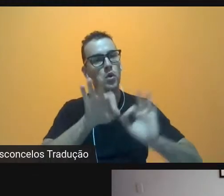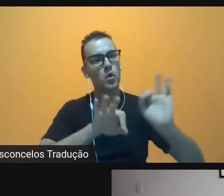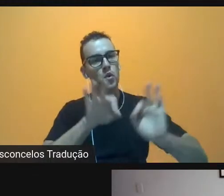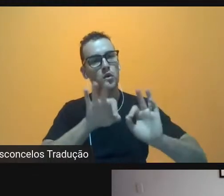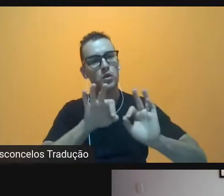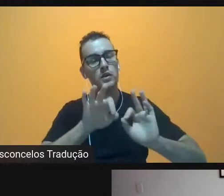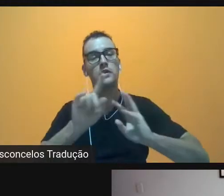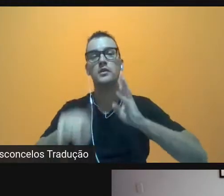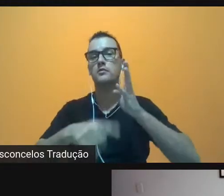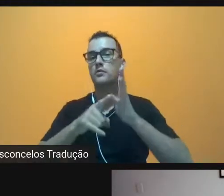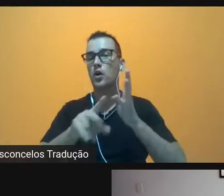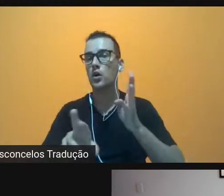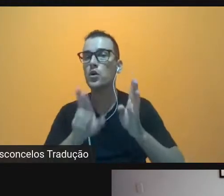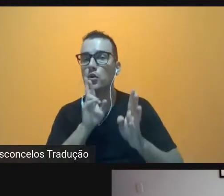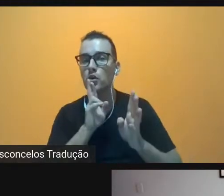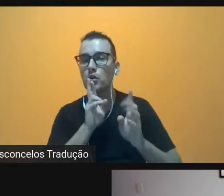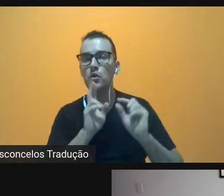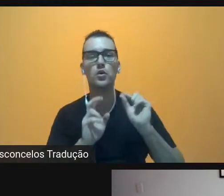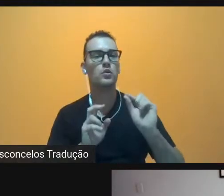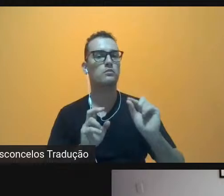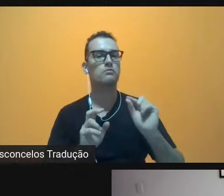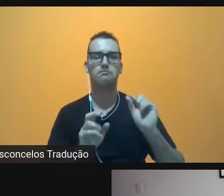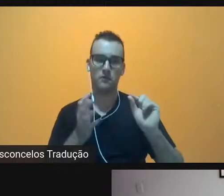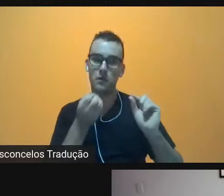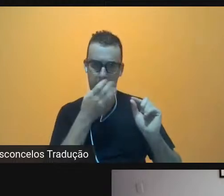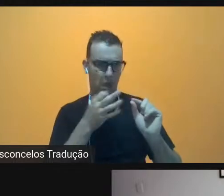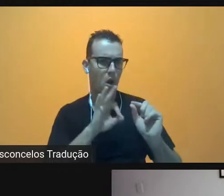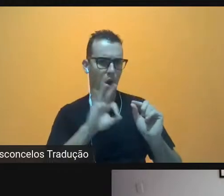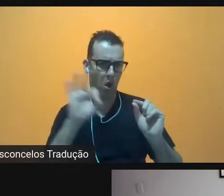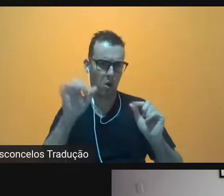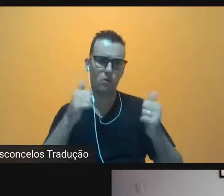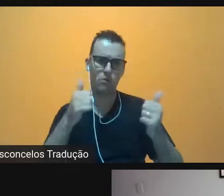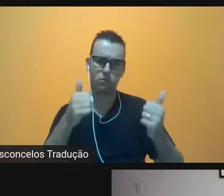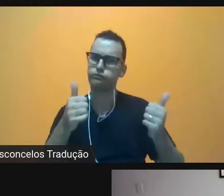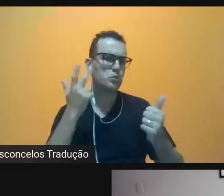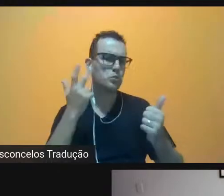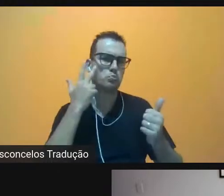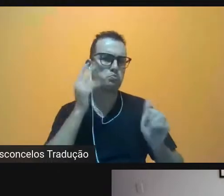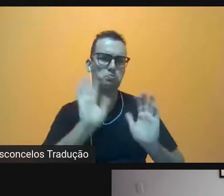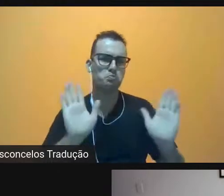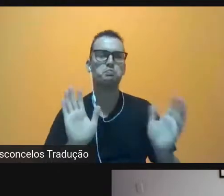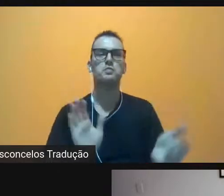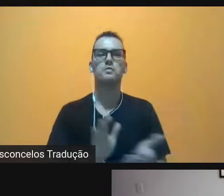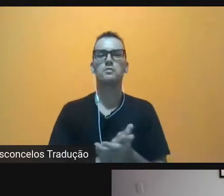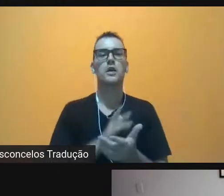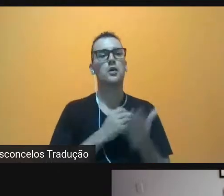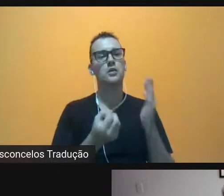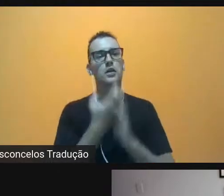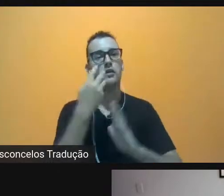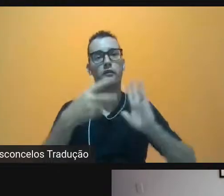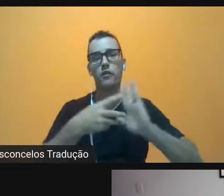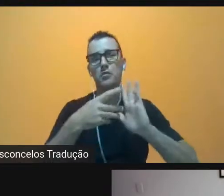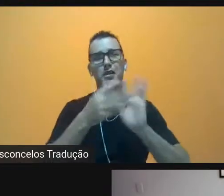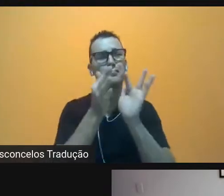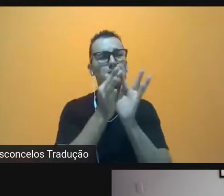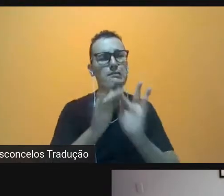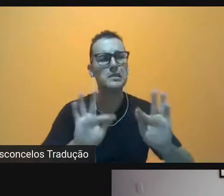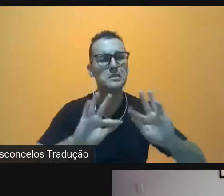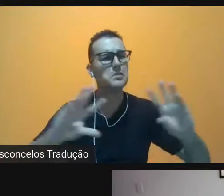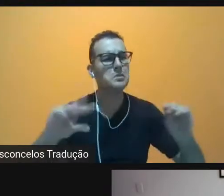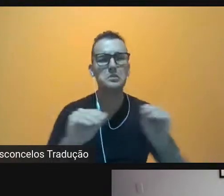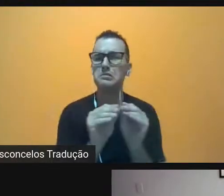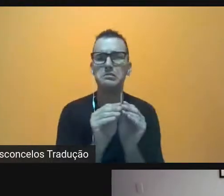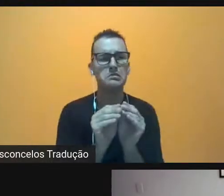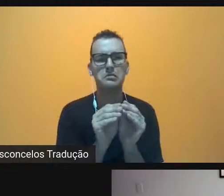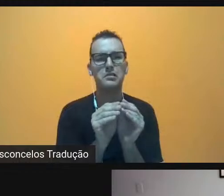feedback, funcionou bem, né? Eu elaborei um formulário mais simples, né, que